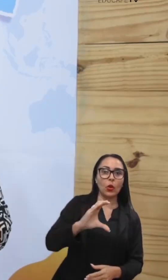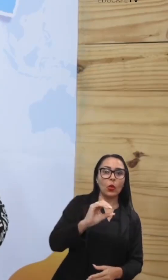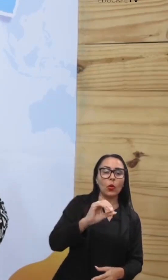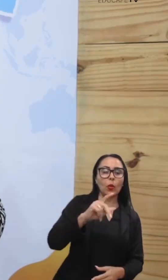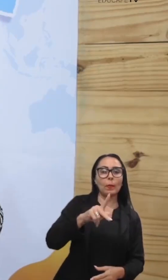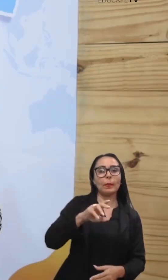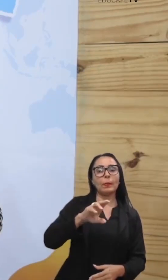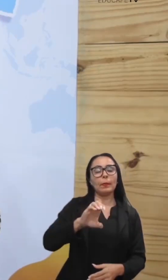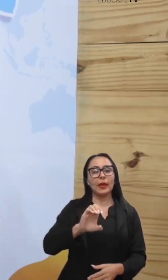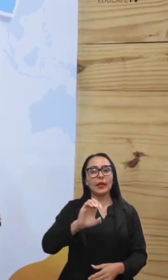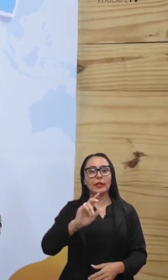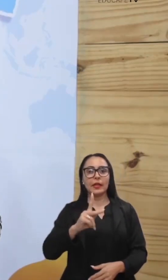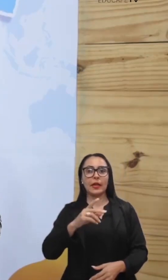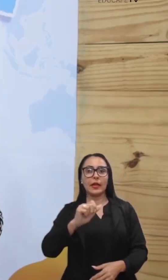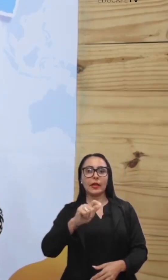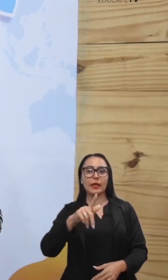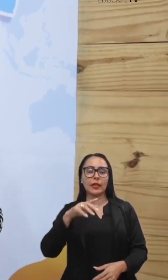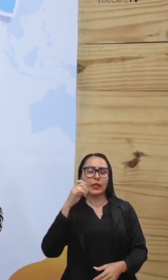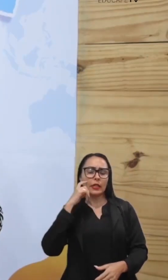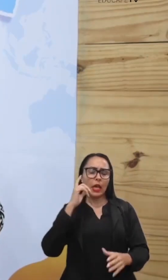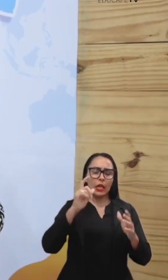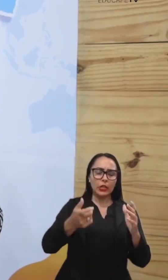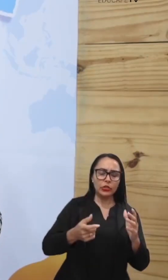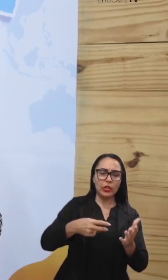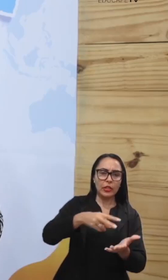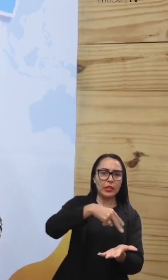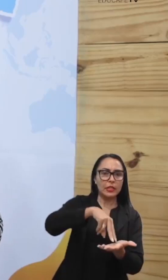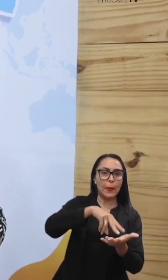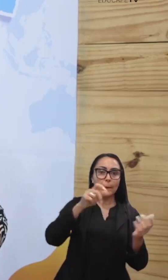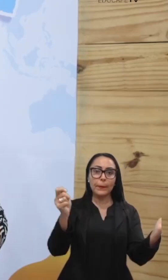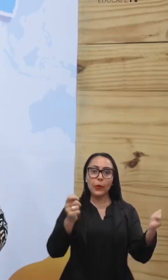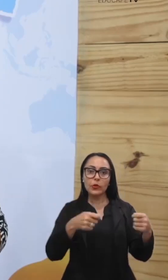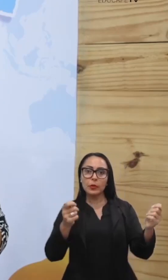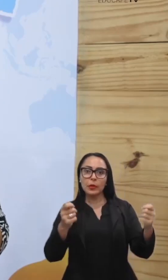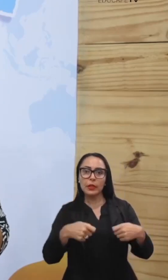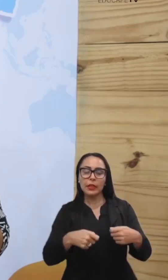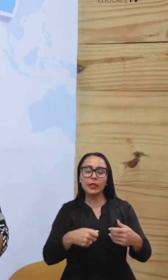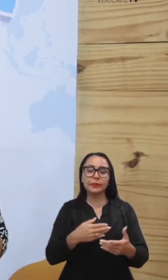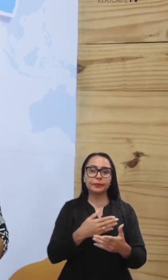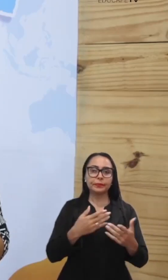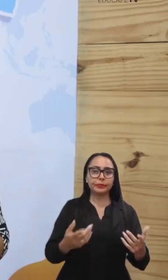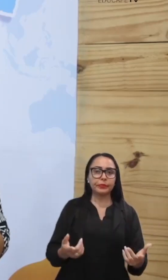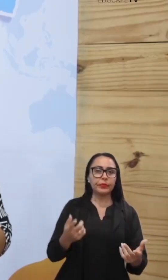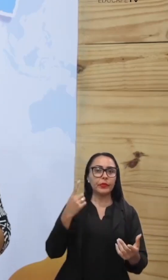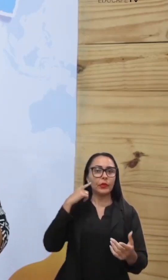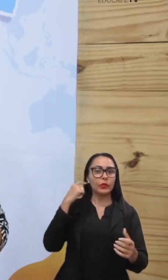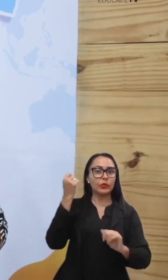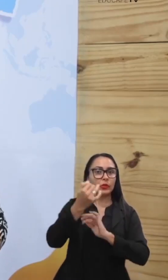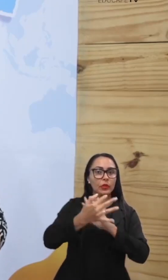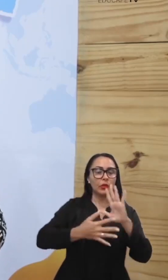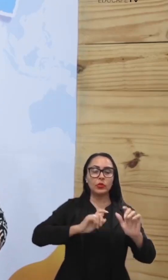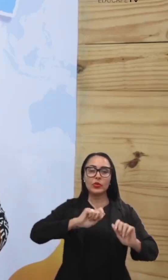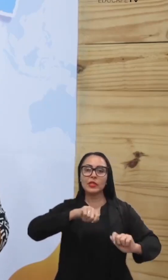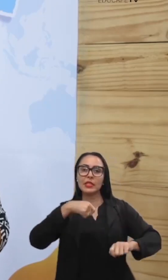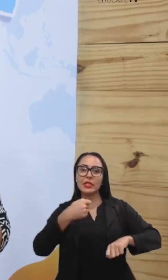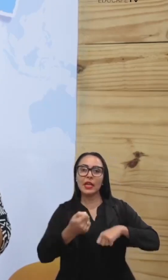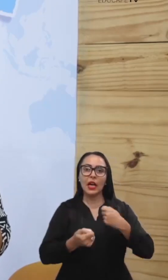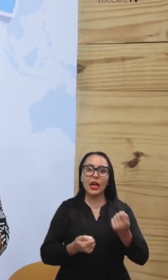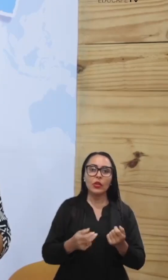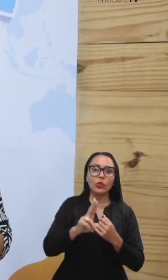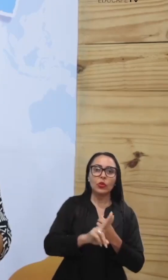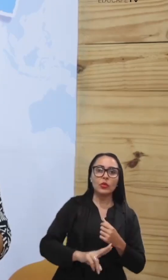viram naquele sistema de escrita de dança a possibilidade de notação dos sinais utilizados na comunicação